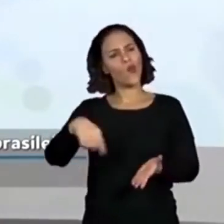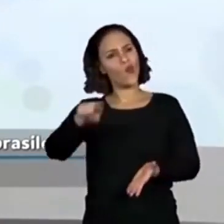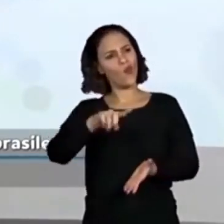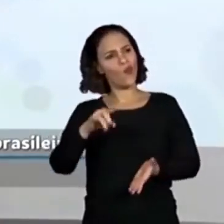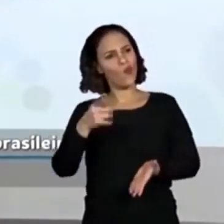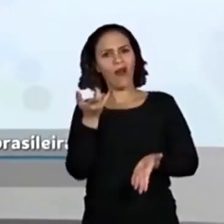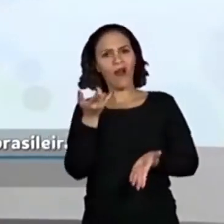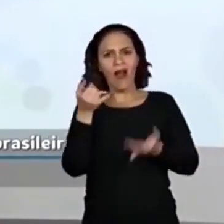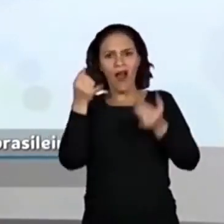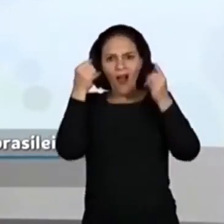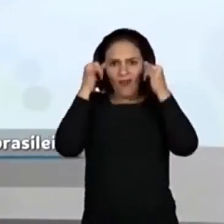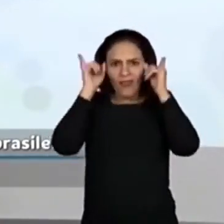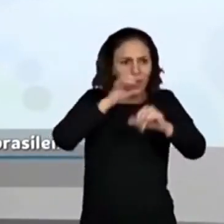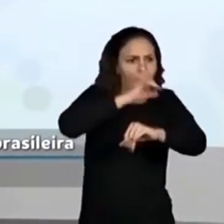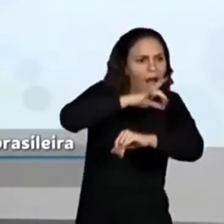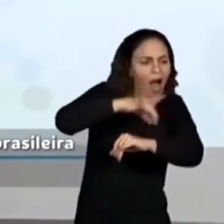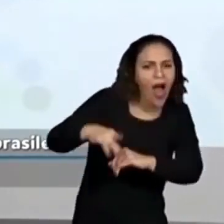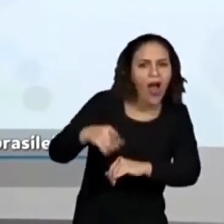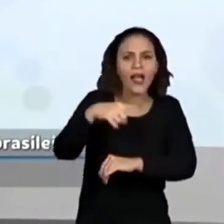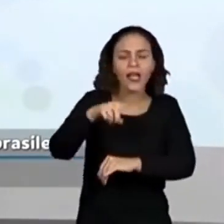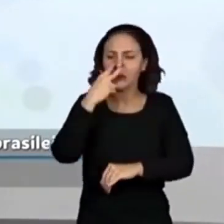estavam ganhando muito dinheiro com isso,